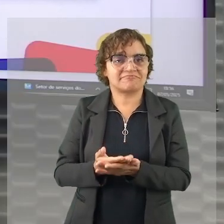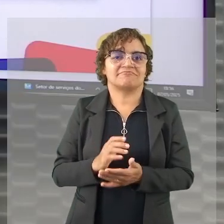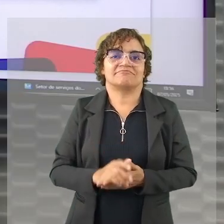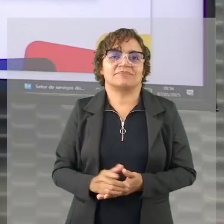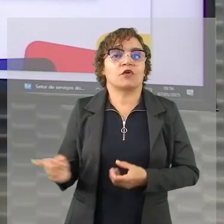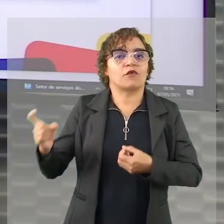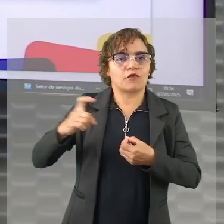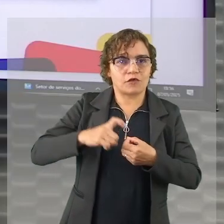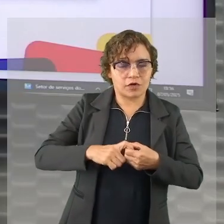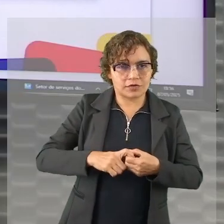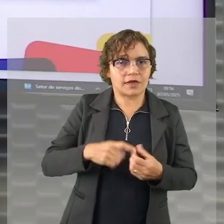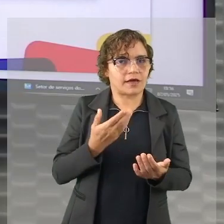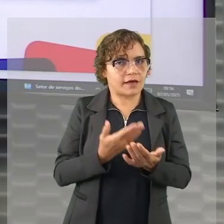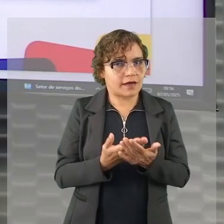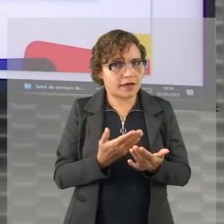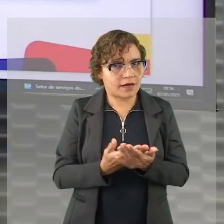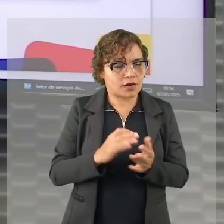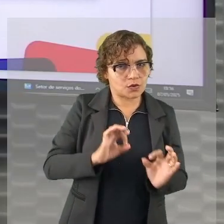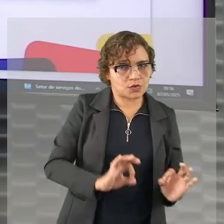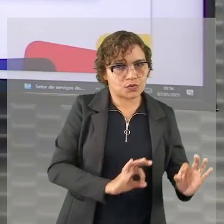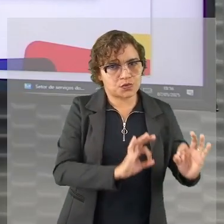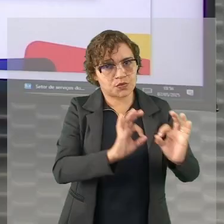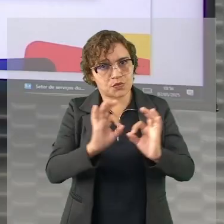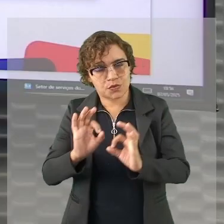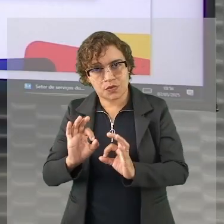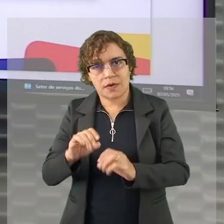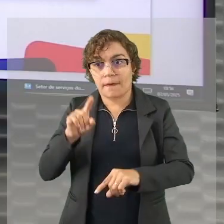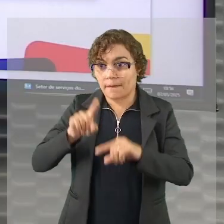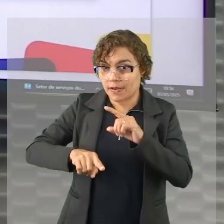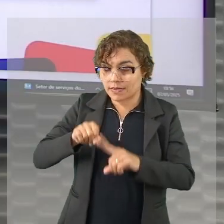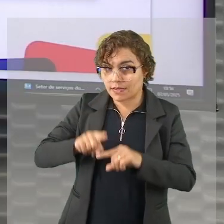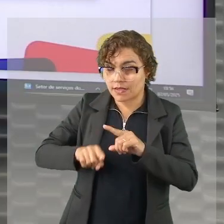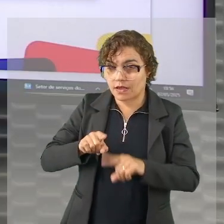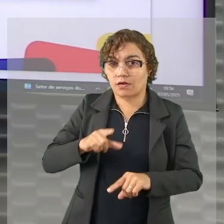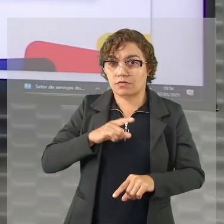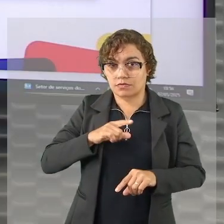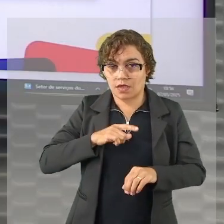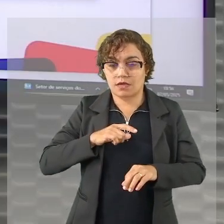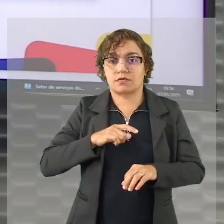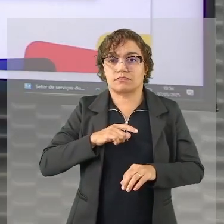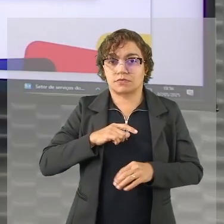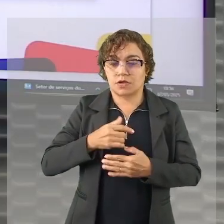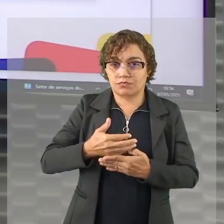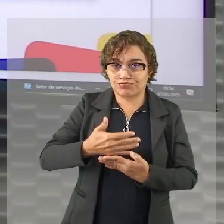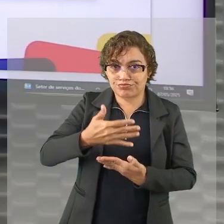essa aula se precisar, ver os materiais que estão na descrição desse vídeo para